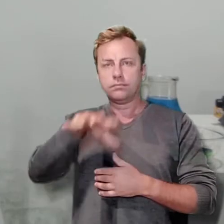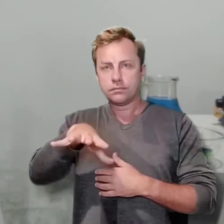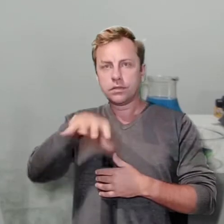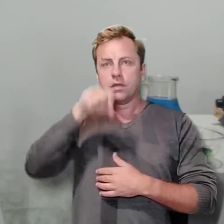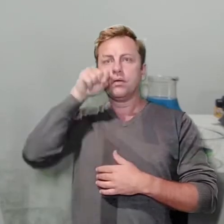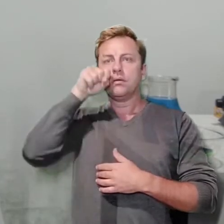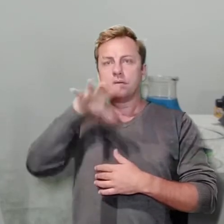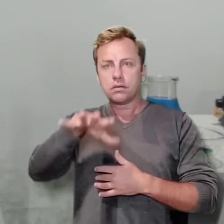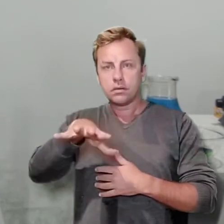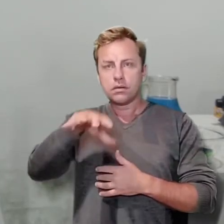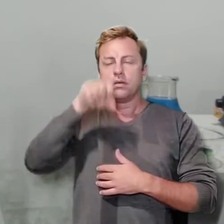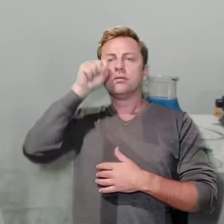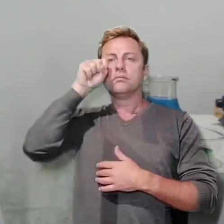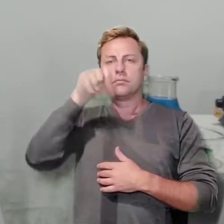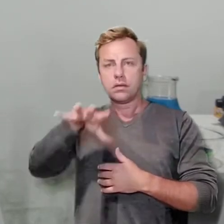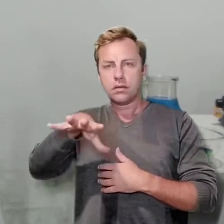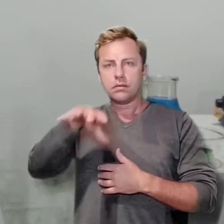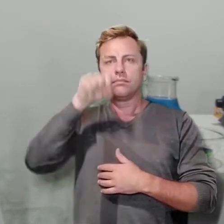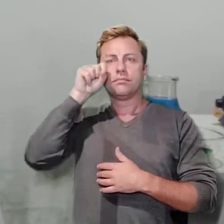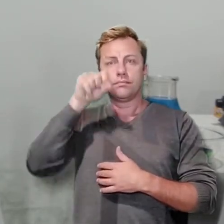exemplo,